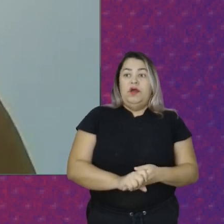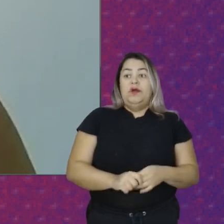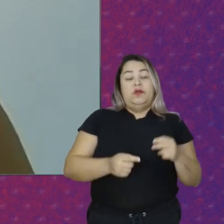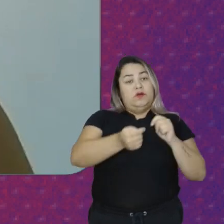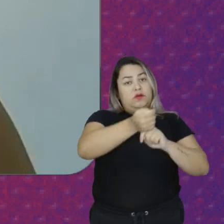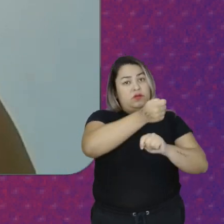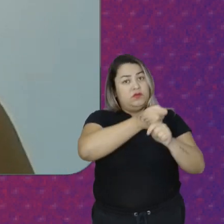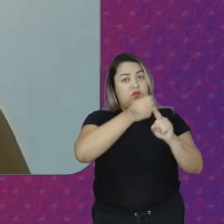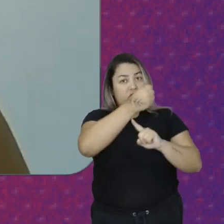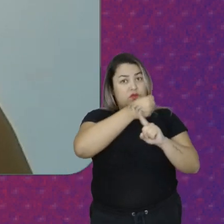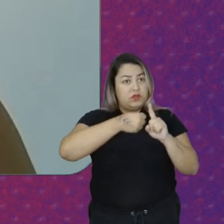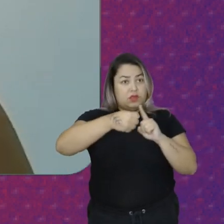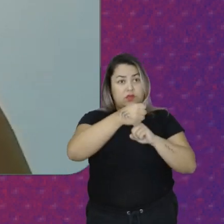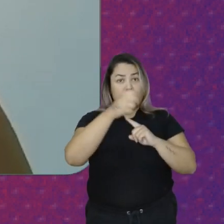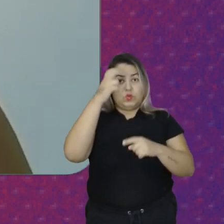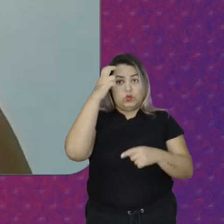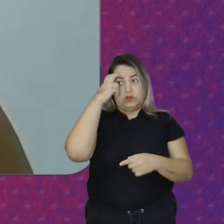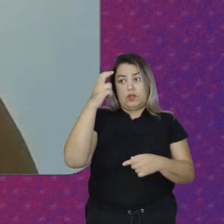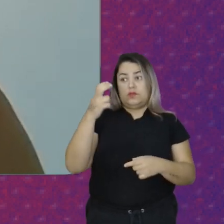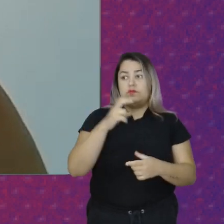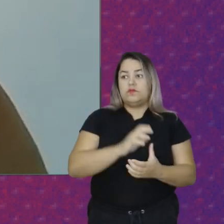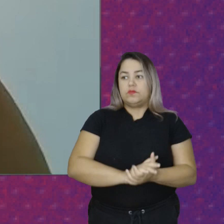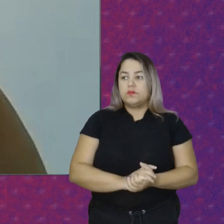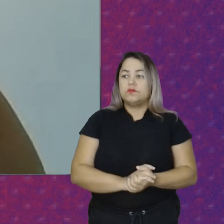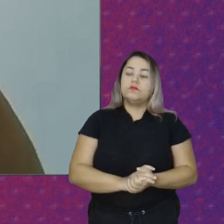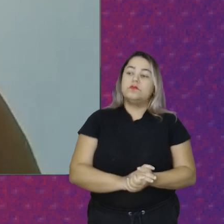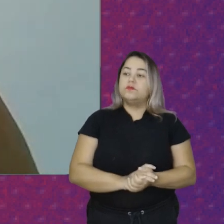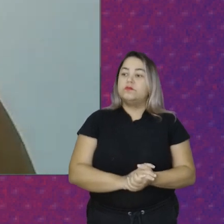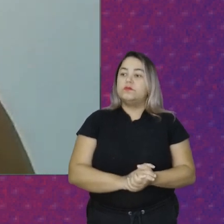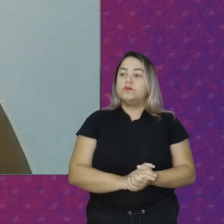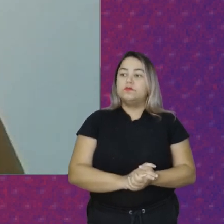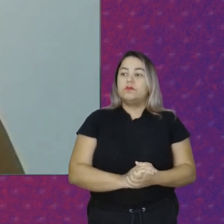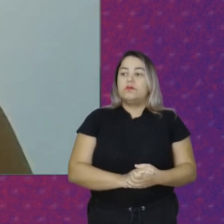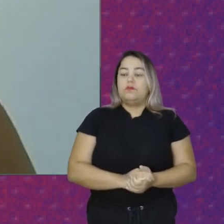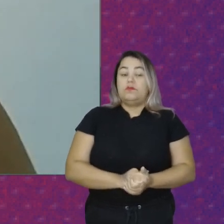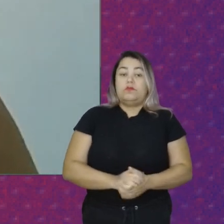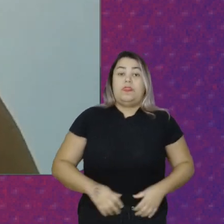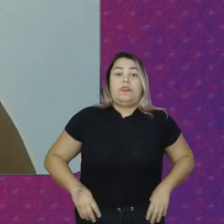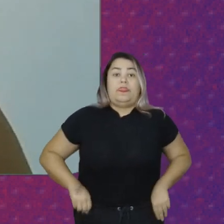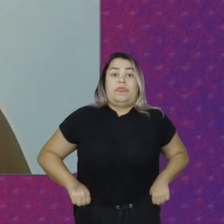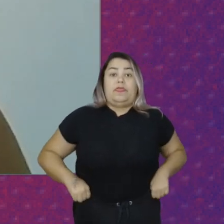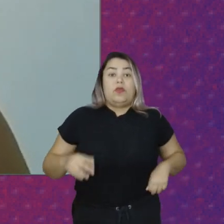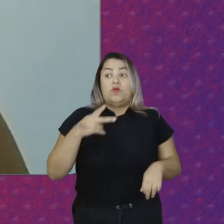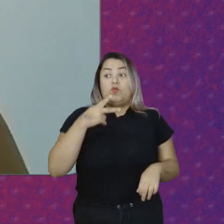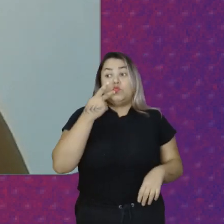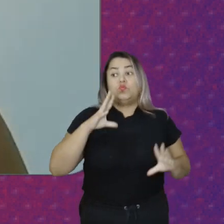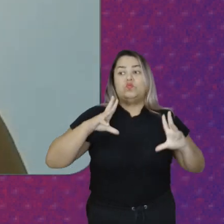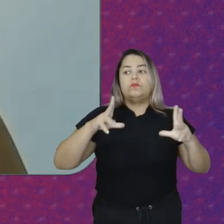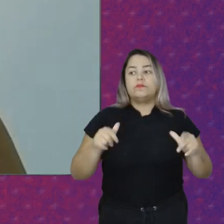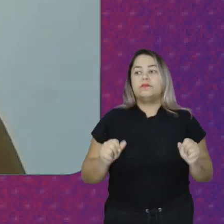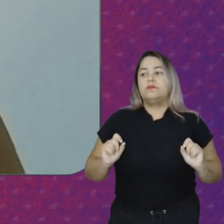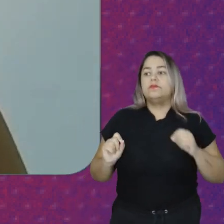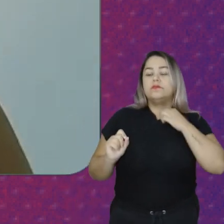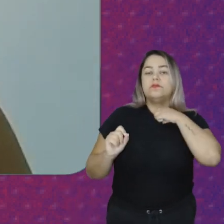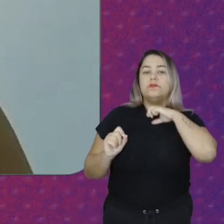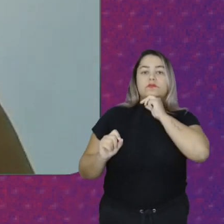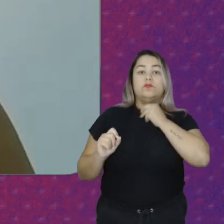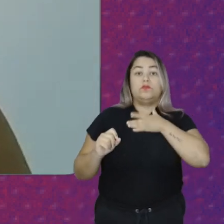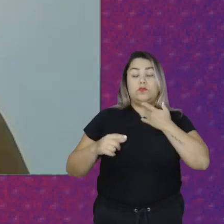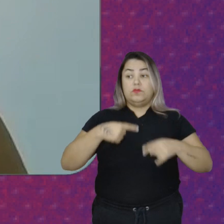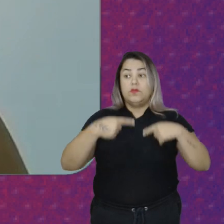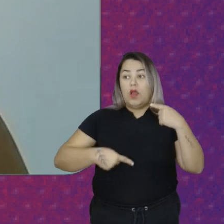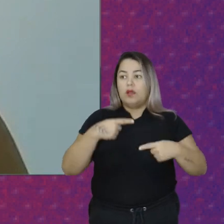Econômicos, sociais, culturais e ambientais, exatamente, que tem uma ordem, né? Que diz respeito a todas as políticas setoriais, né?